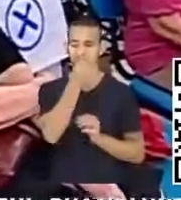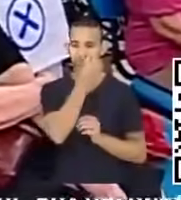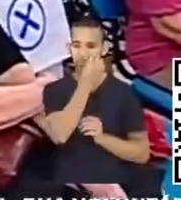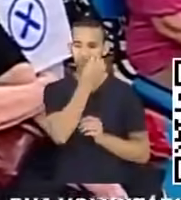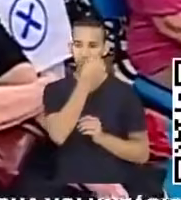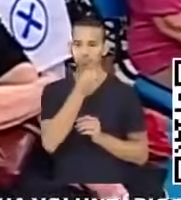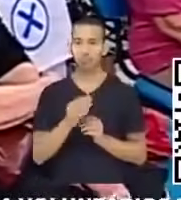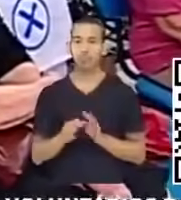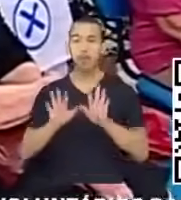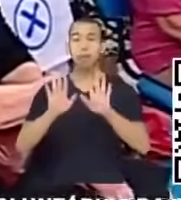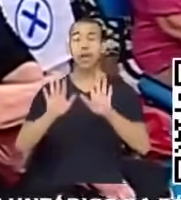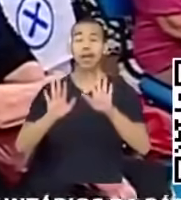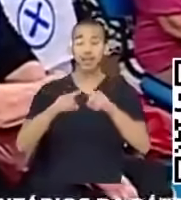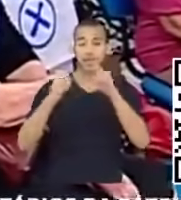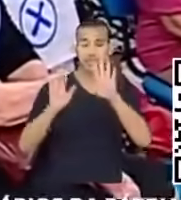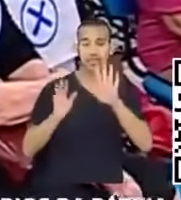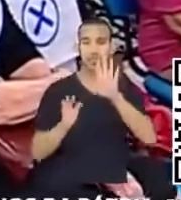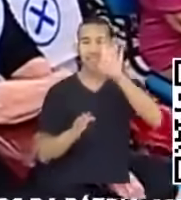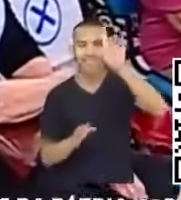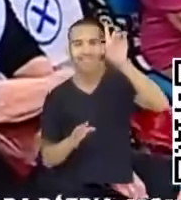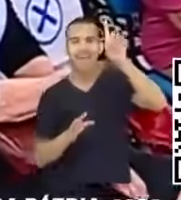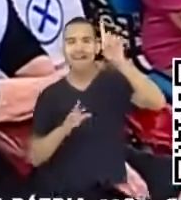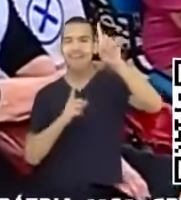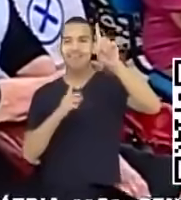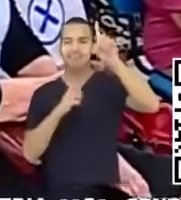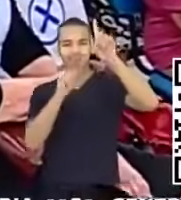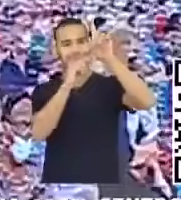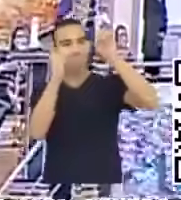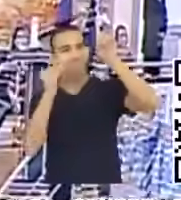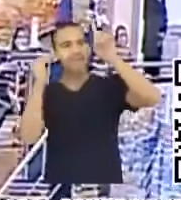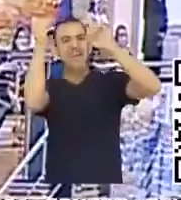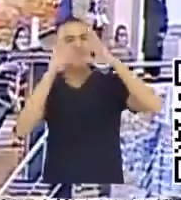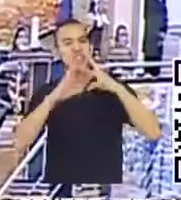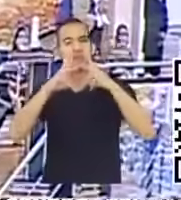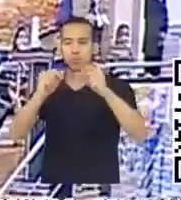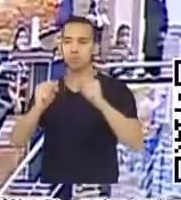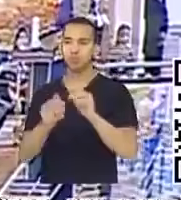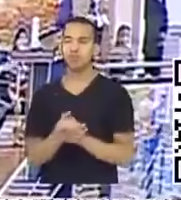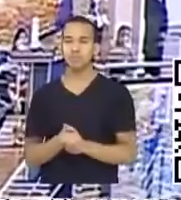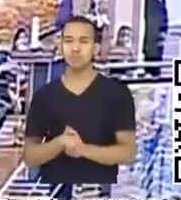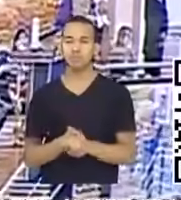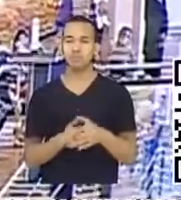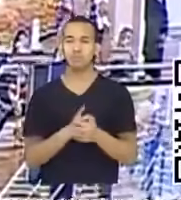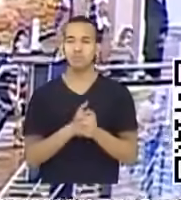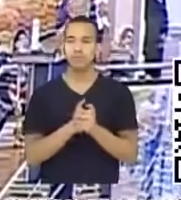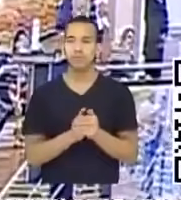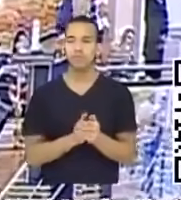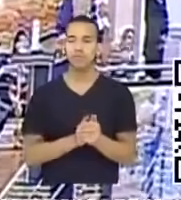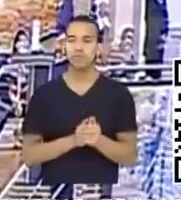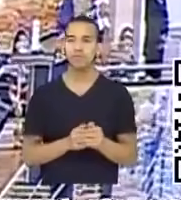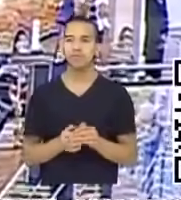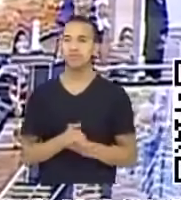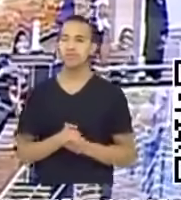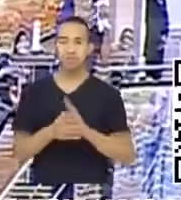ver mais o Deus que é maior que tudo E como você